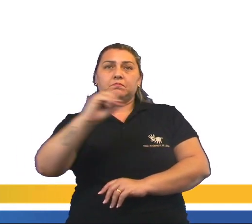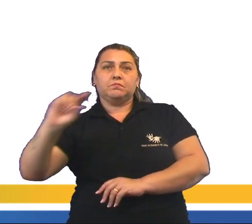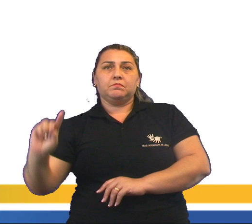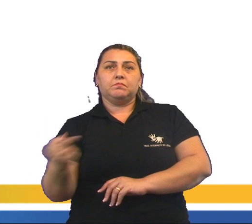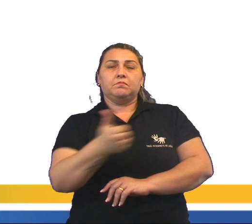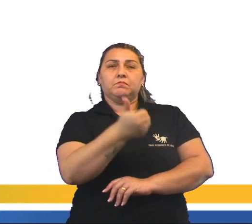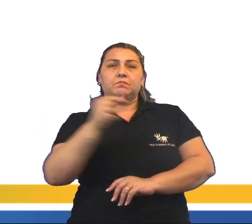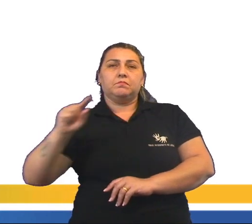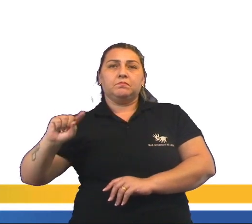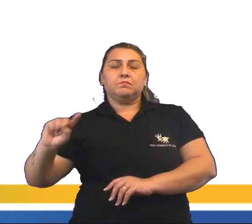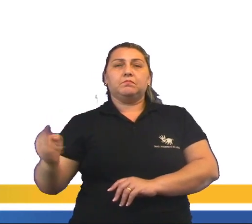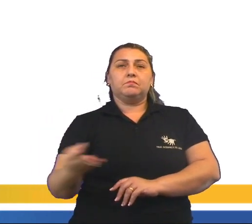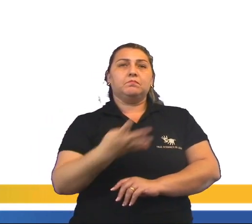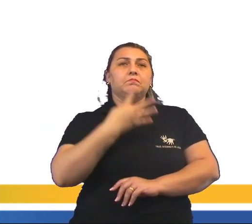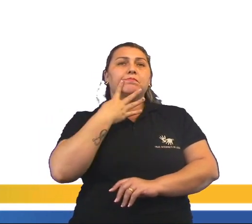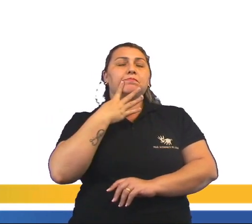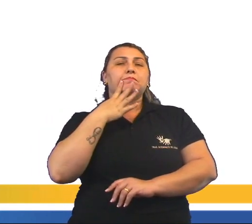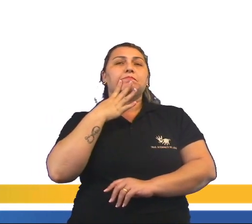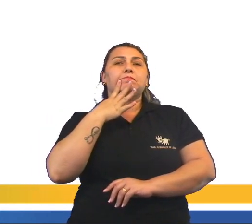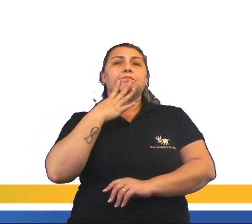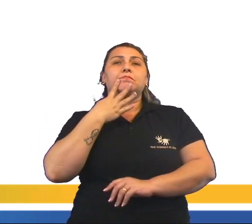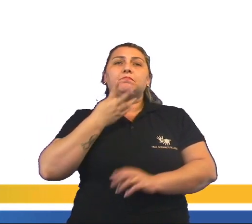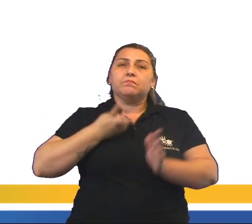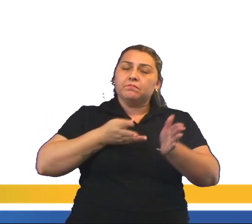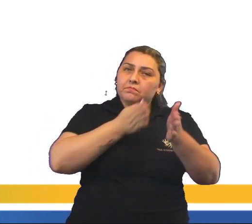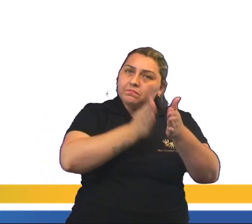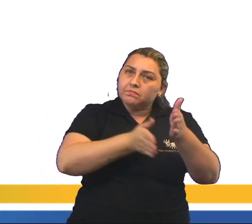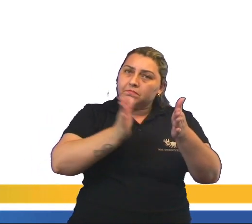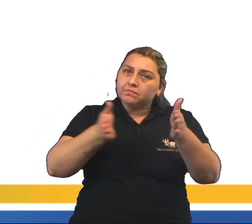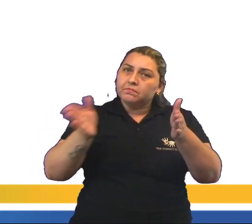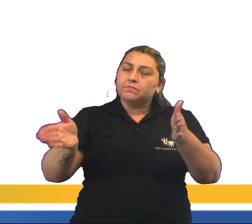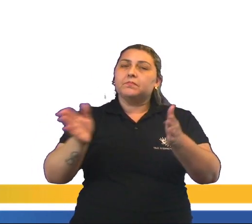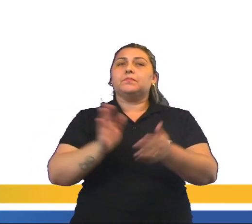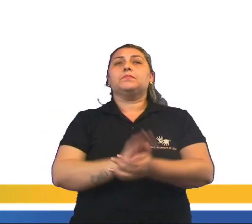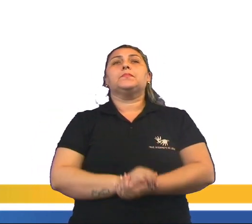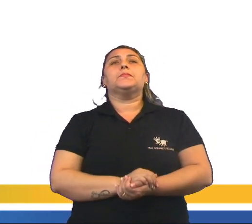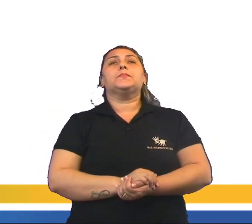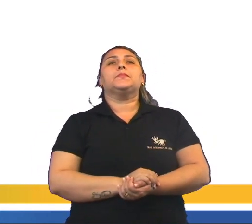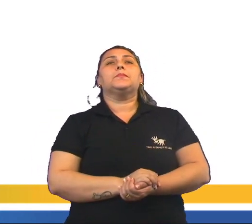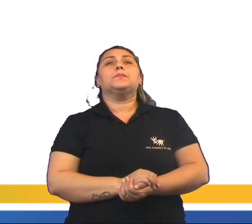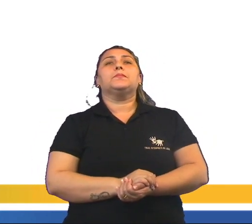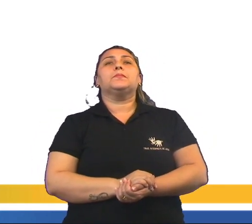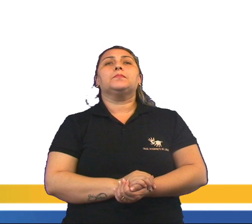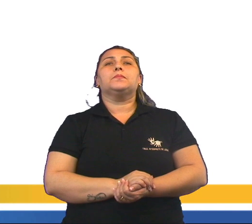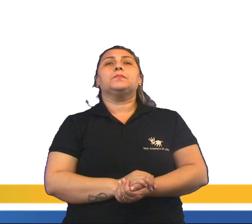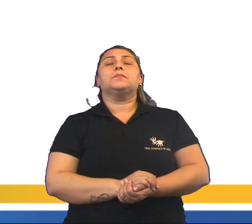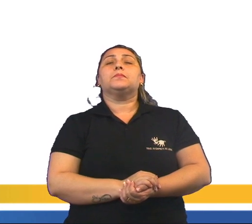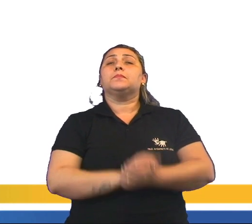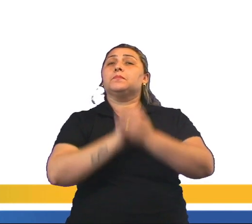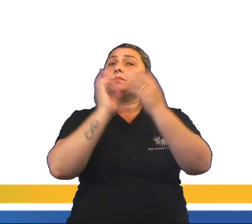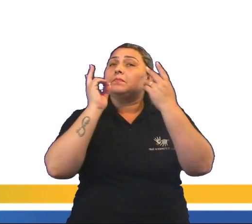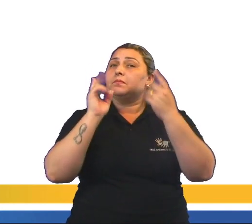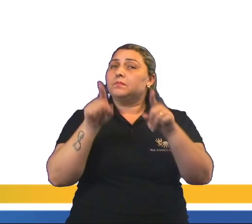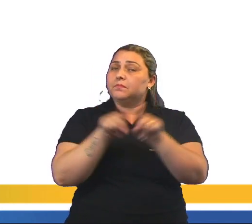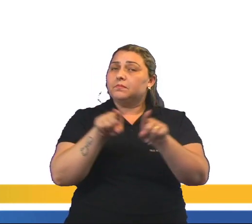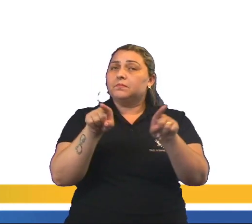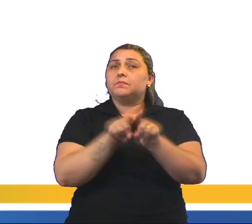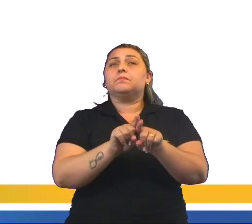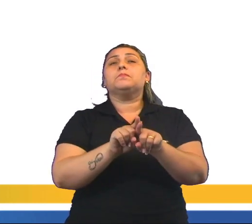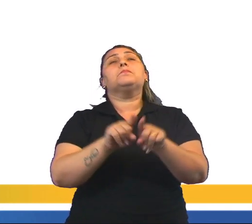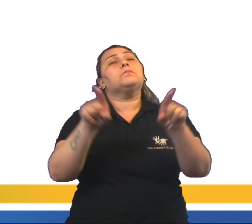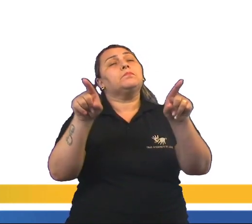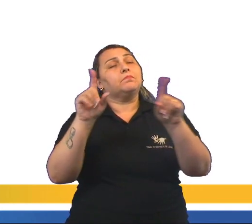mil cem mil um milhão e aí sequência da mente tá é a mesma coisa